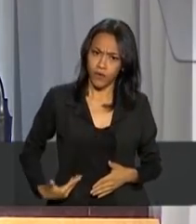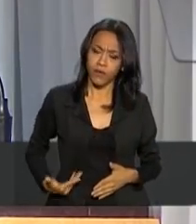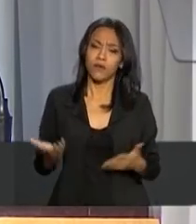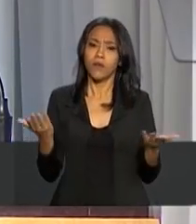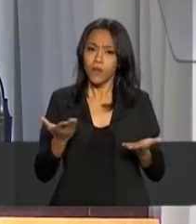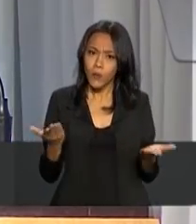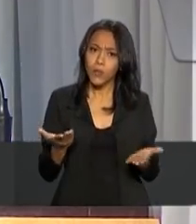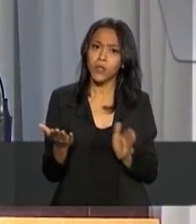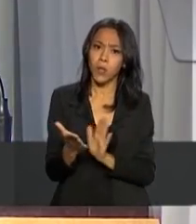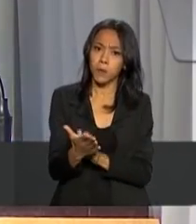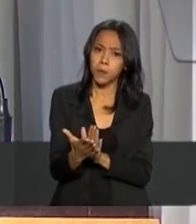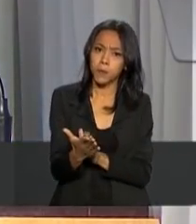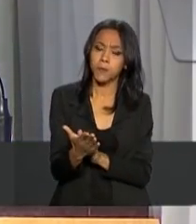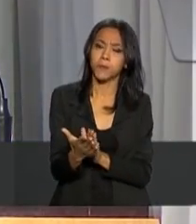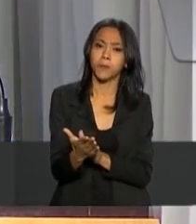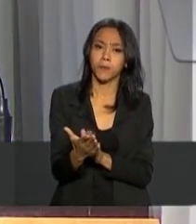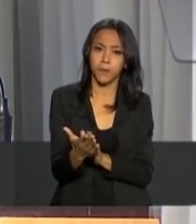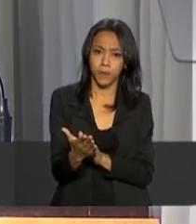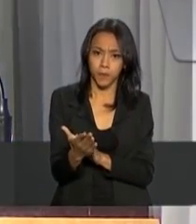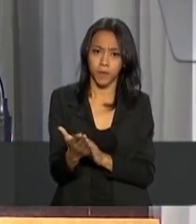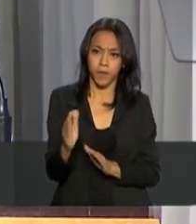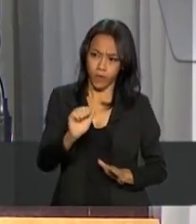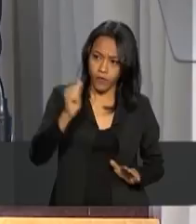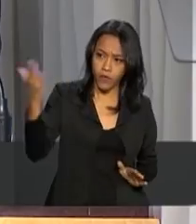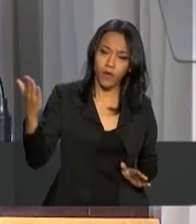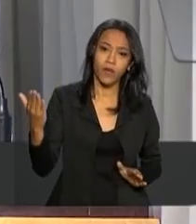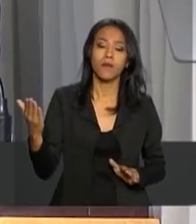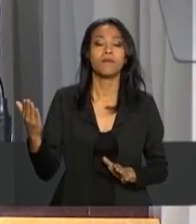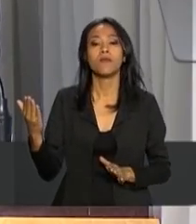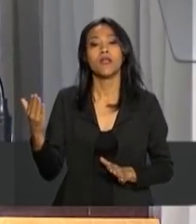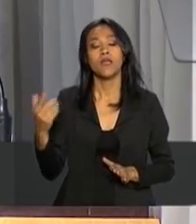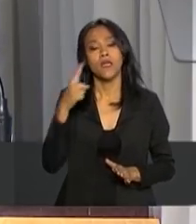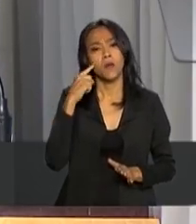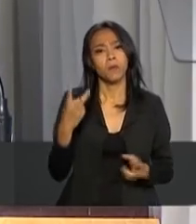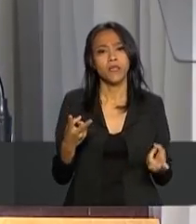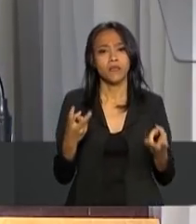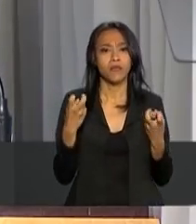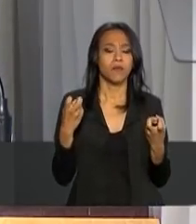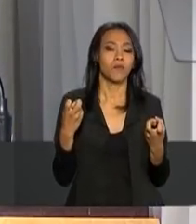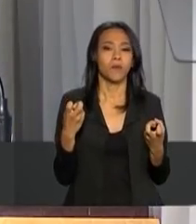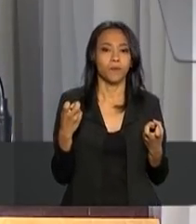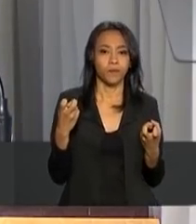tenho dito aí fora, né, quando viajo por aí, eu vejo a credibilidade